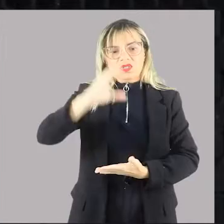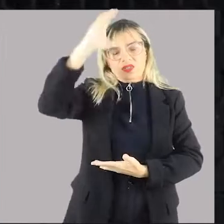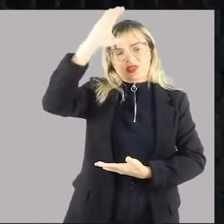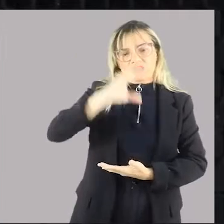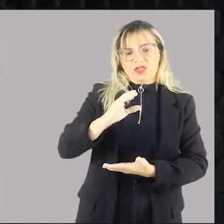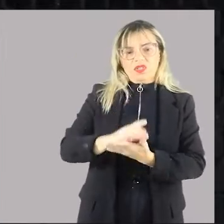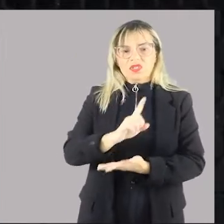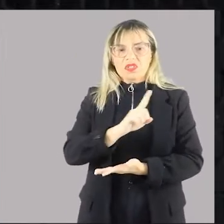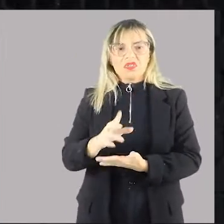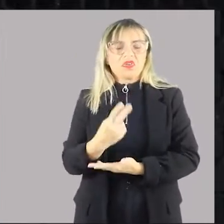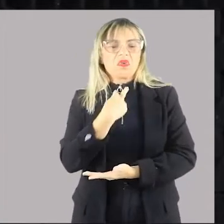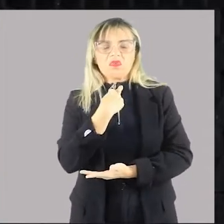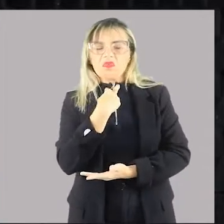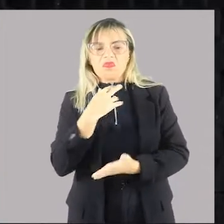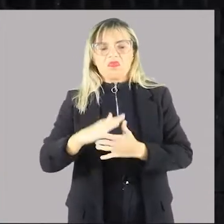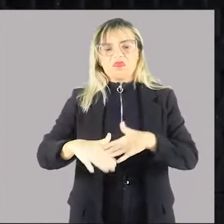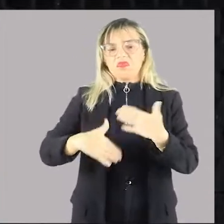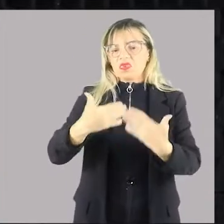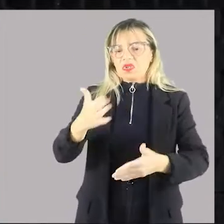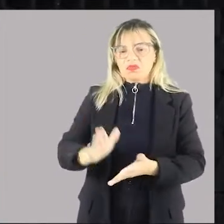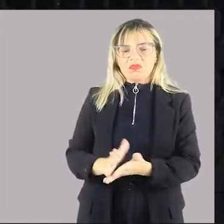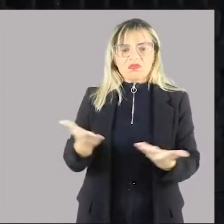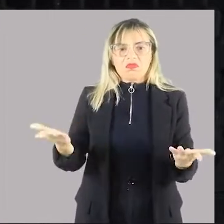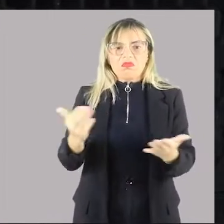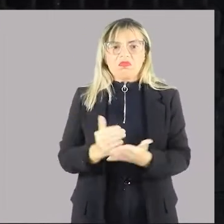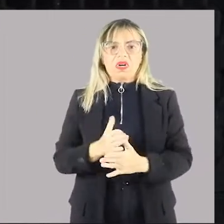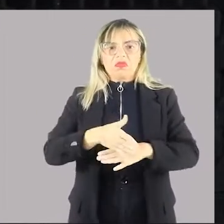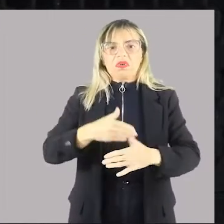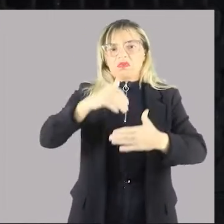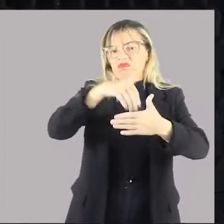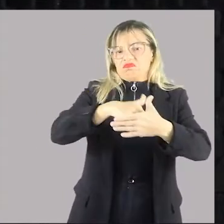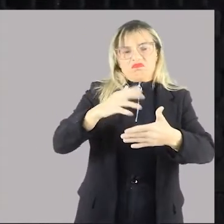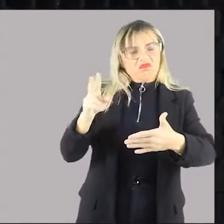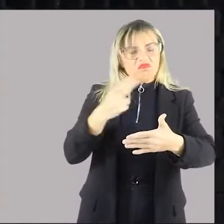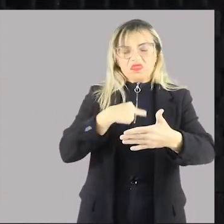que não puderam participar do processo eleitoral,